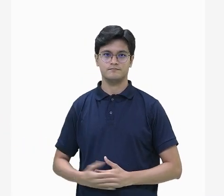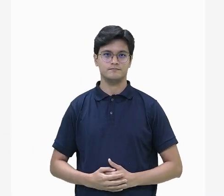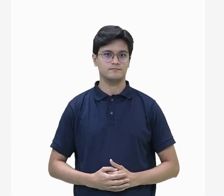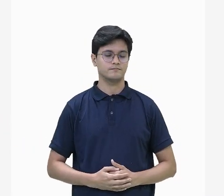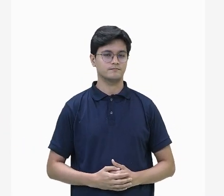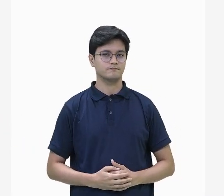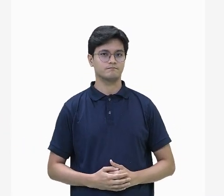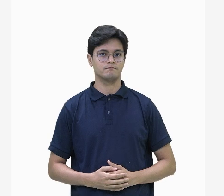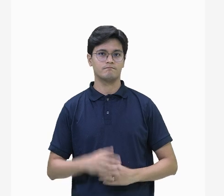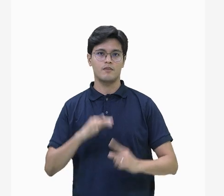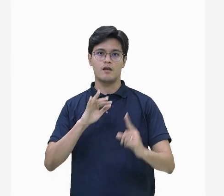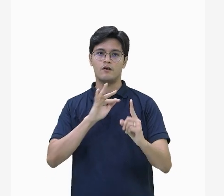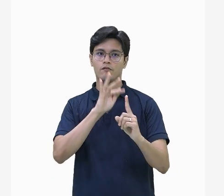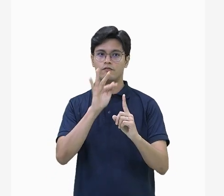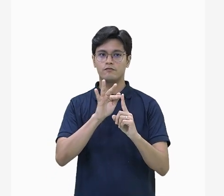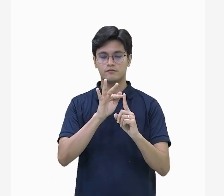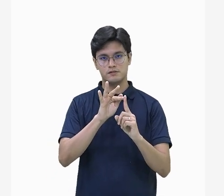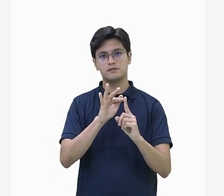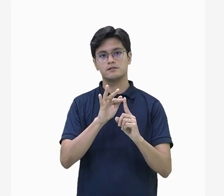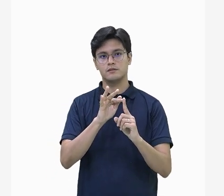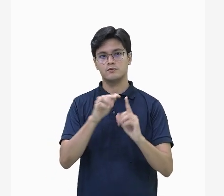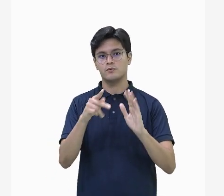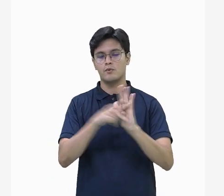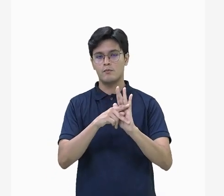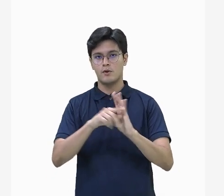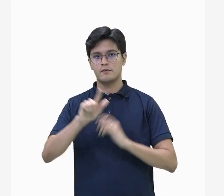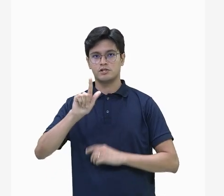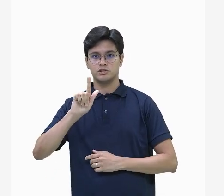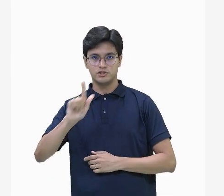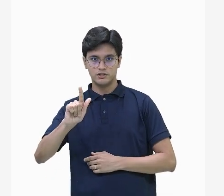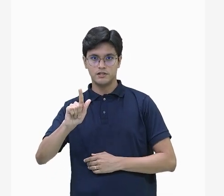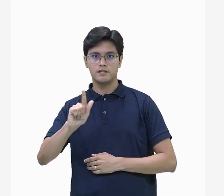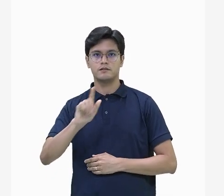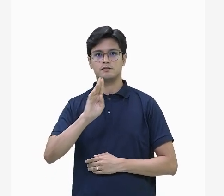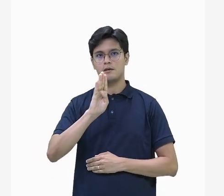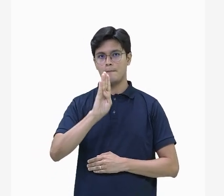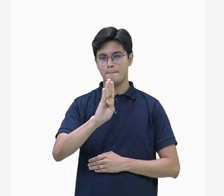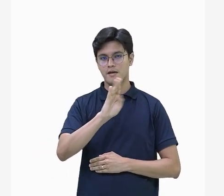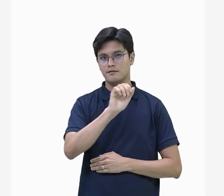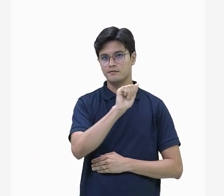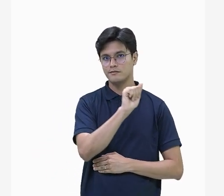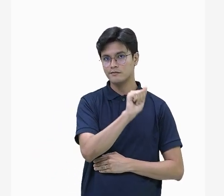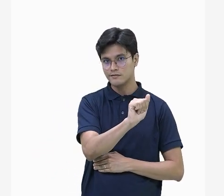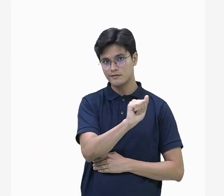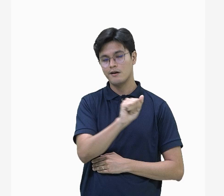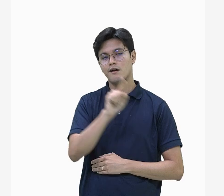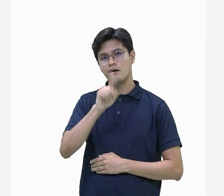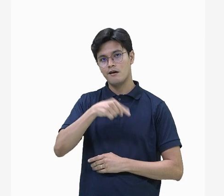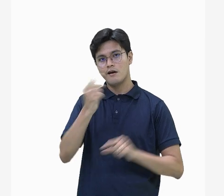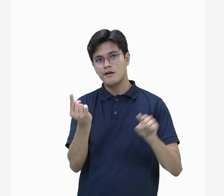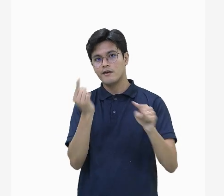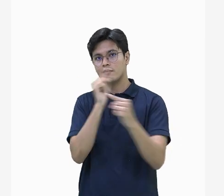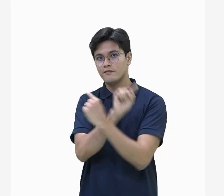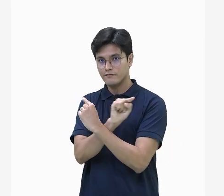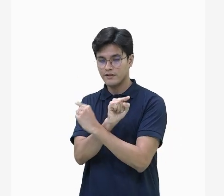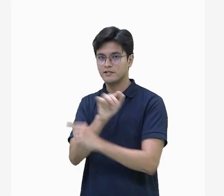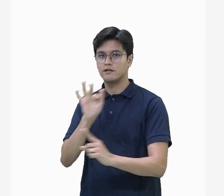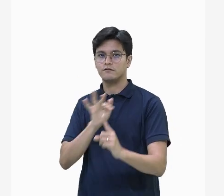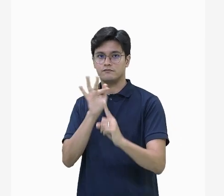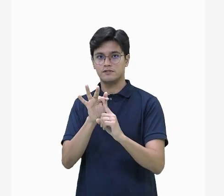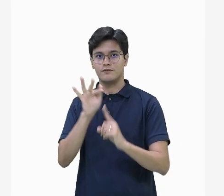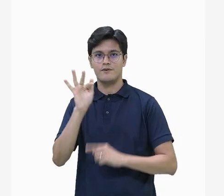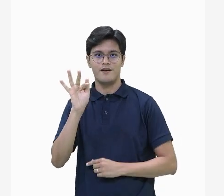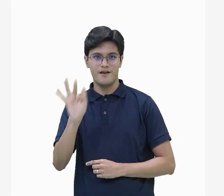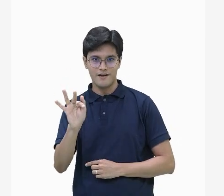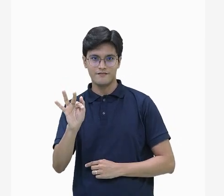A função g de b em a é a inversa da função f de a em b. Então olha